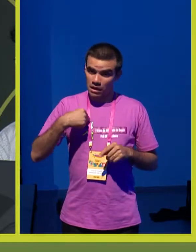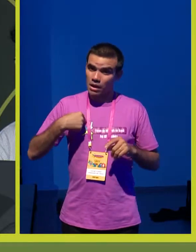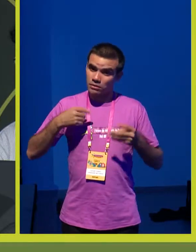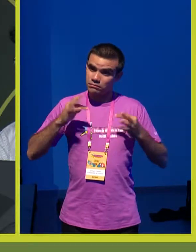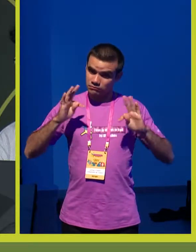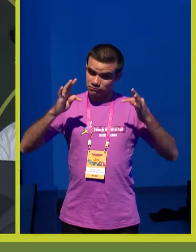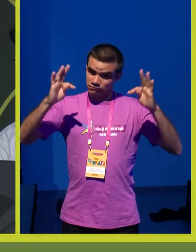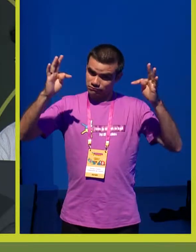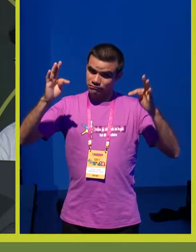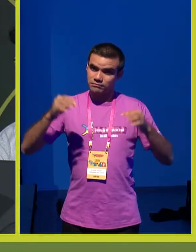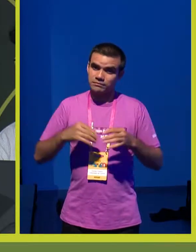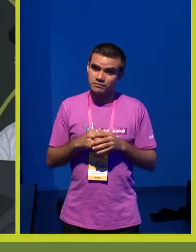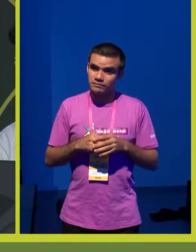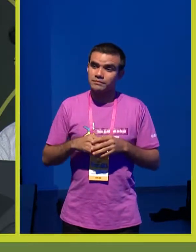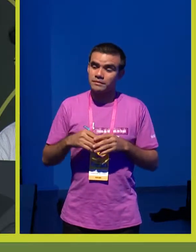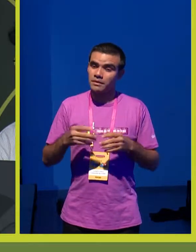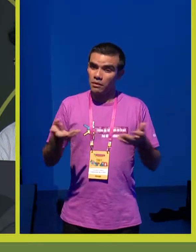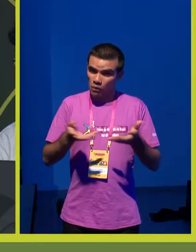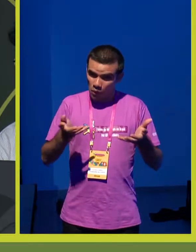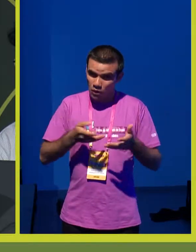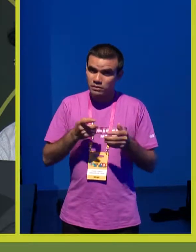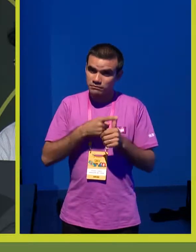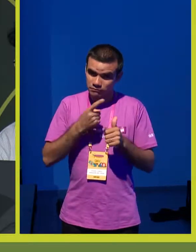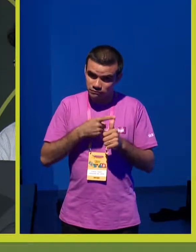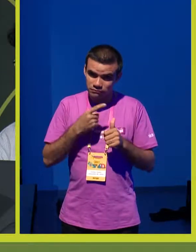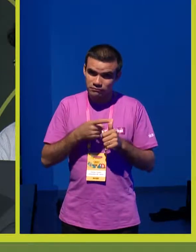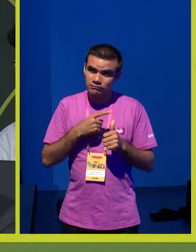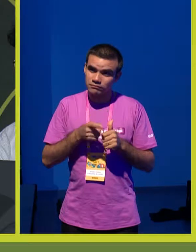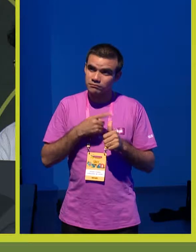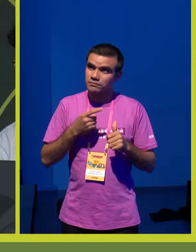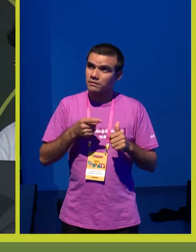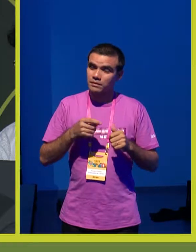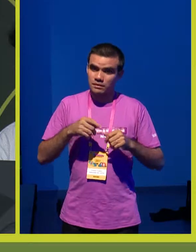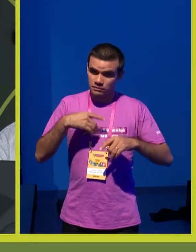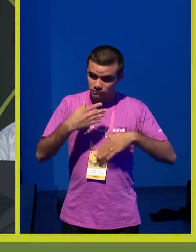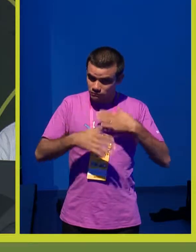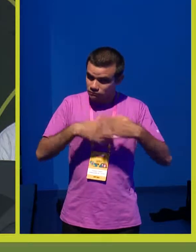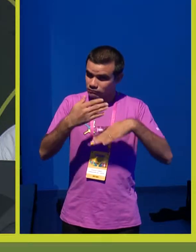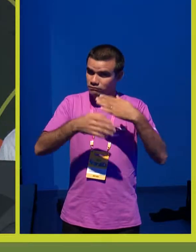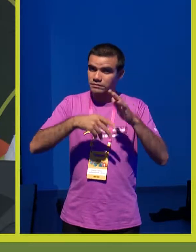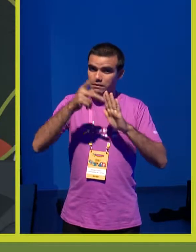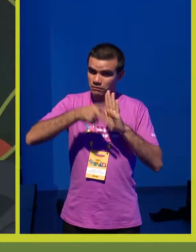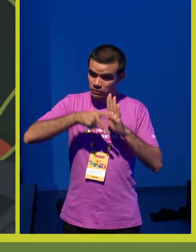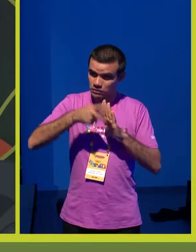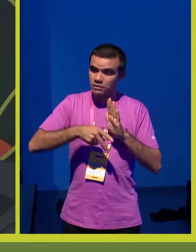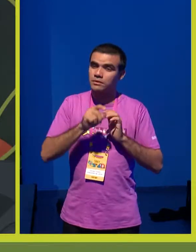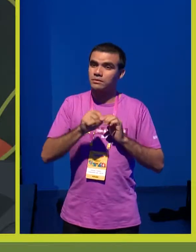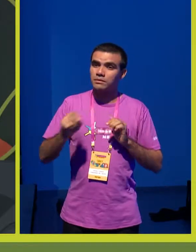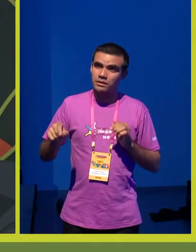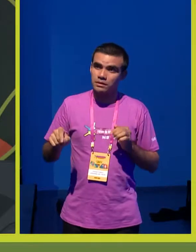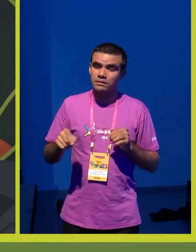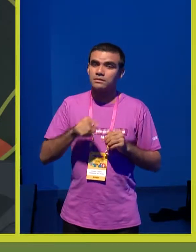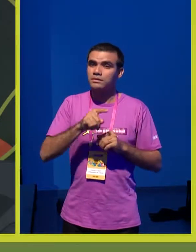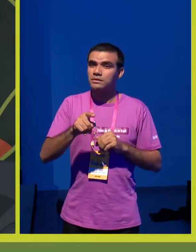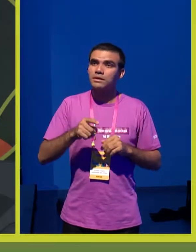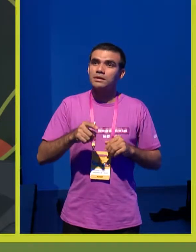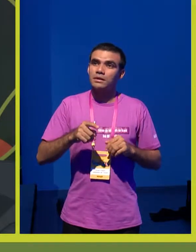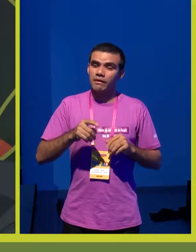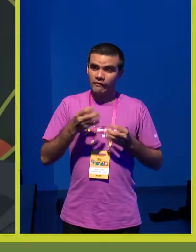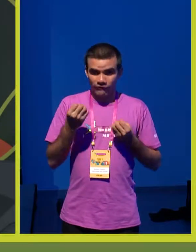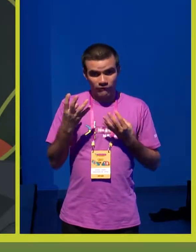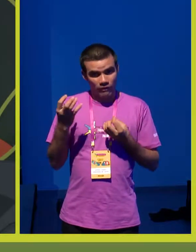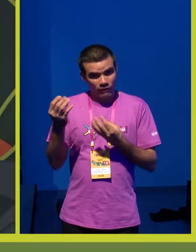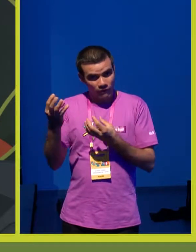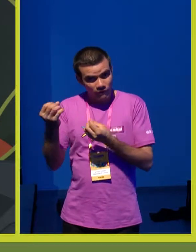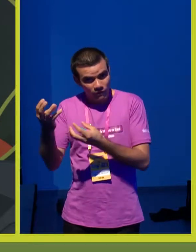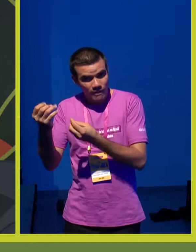tecnologia então uma das premissas básicas no desenvolvimento de todos os nossos projetos é a preservação de informação